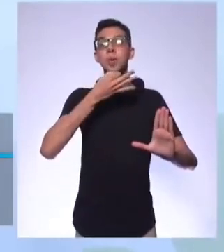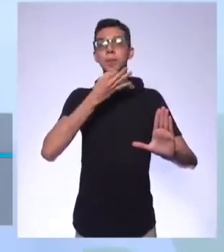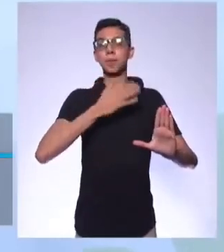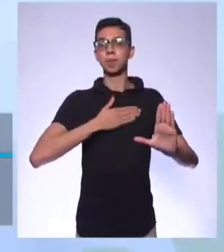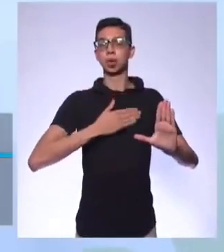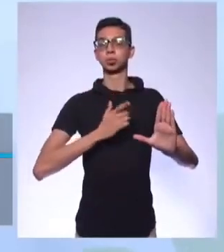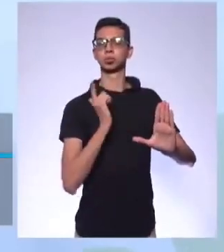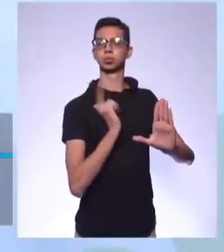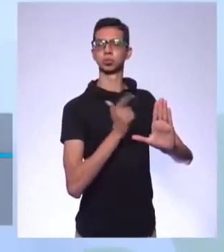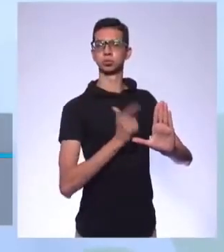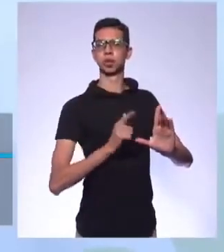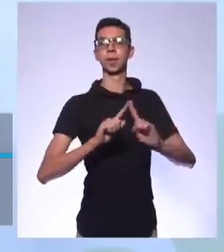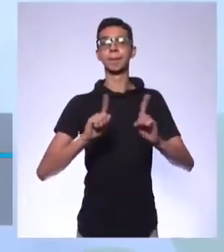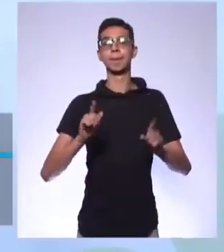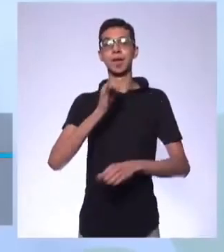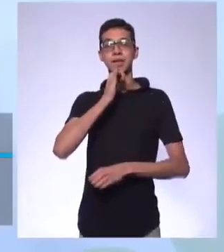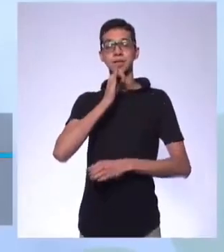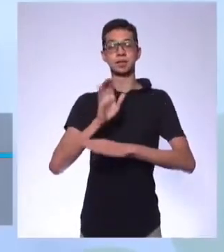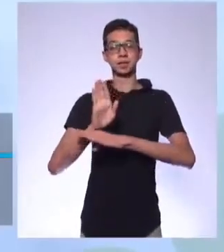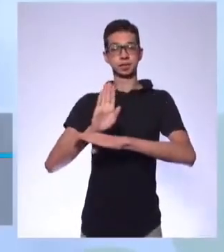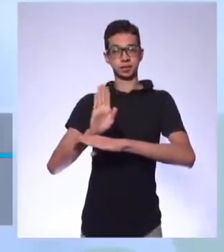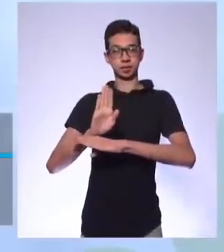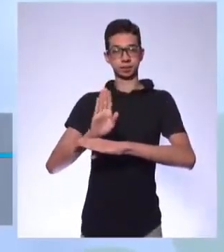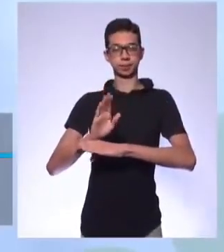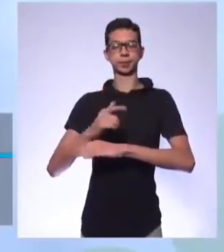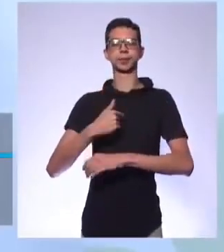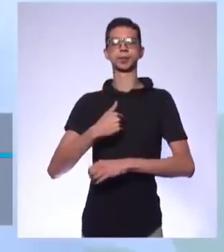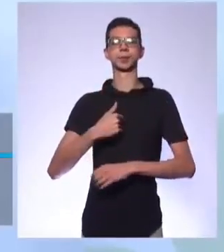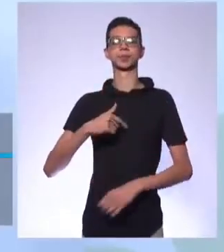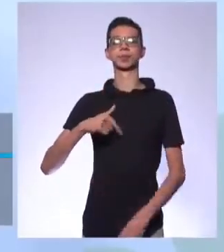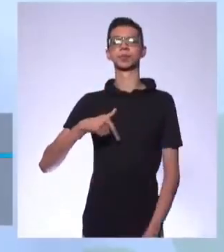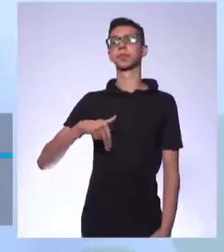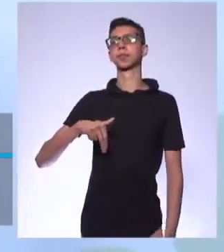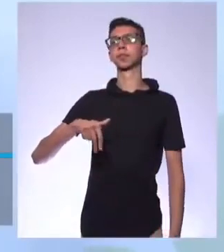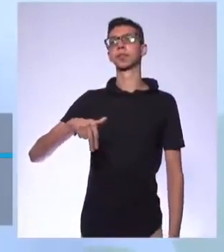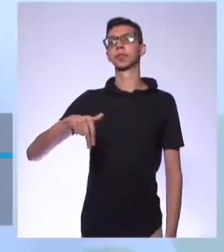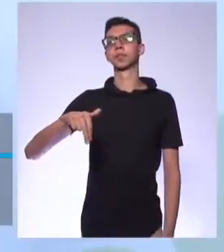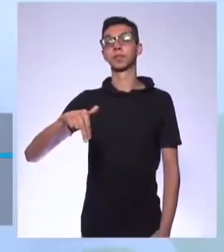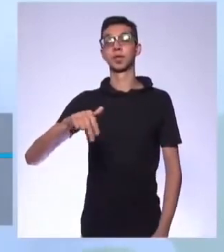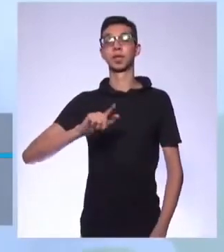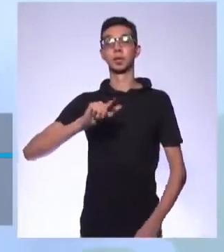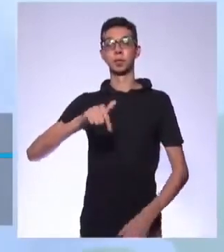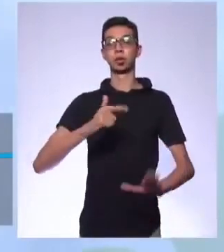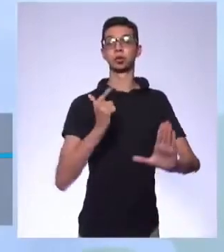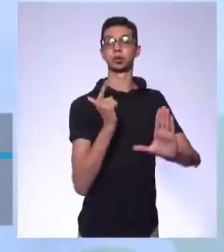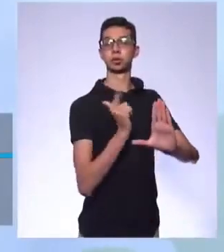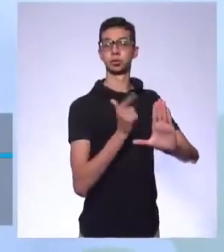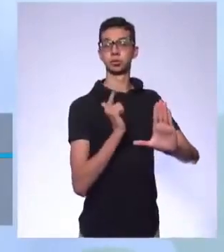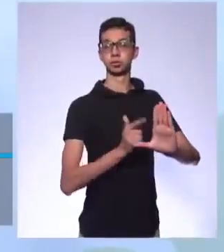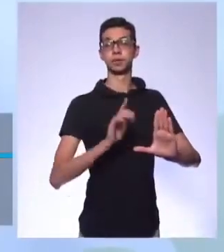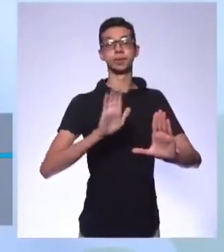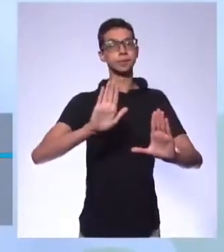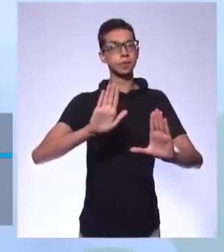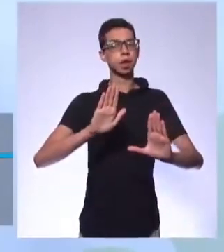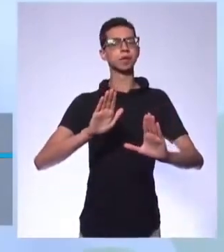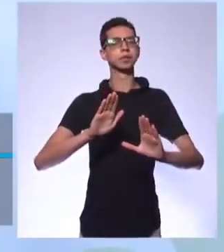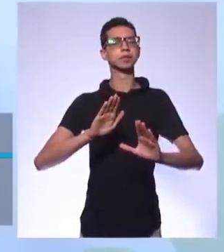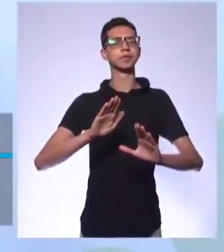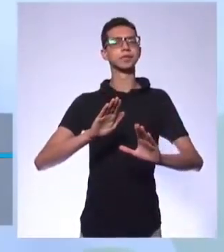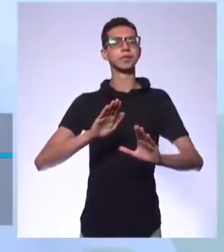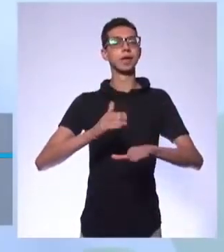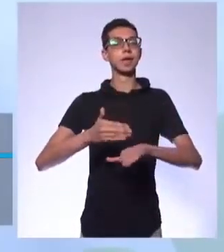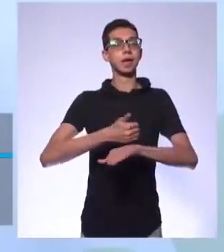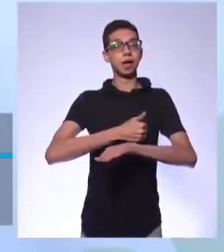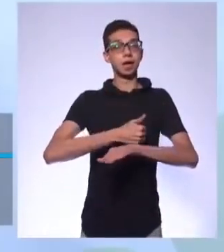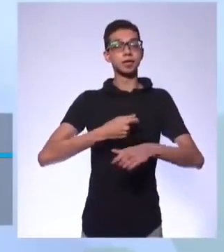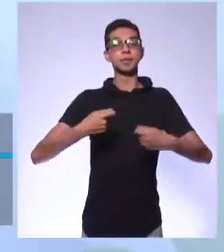de sair falando da porta do cinema até a resenha crítica, tem alguns passos, alguns elementos que a gente precisa ter. E